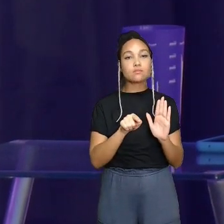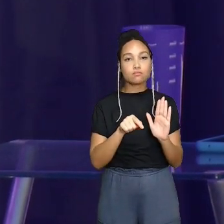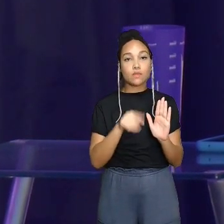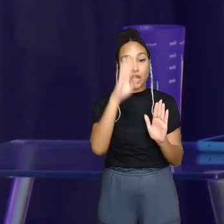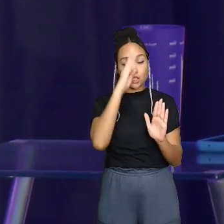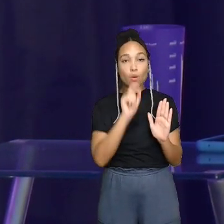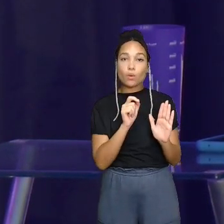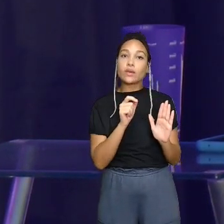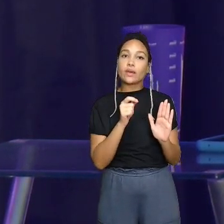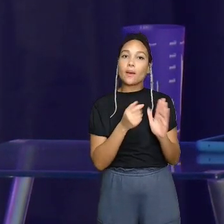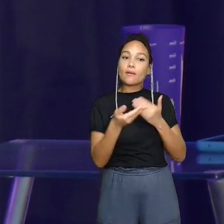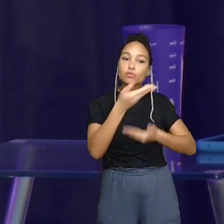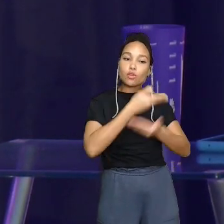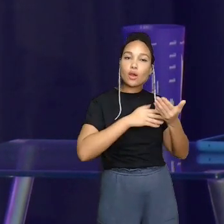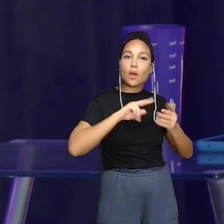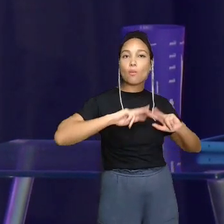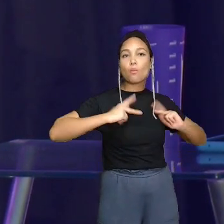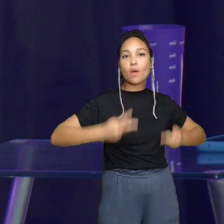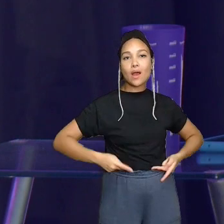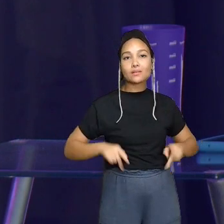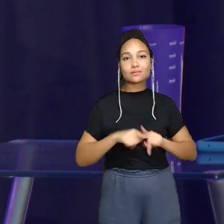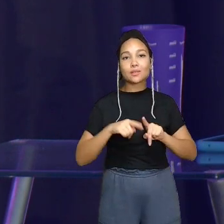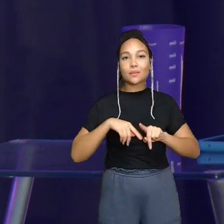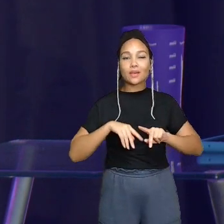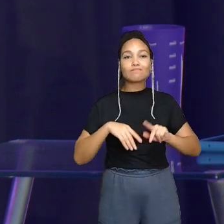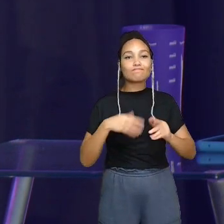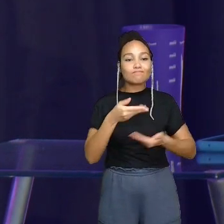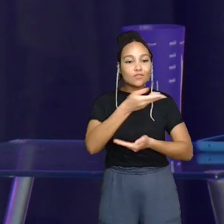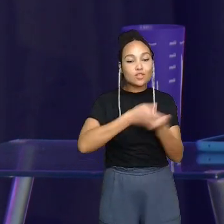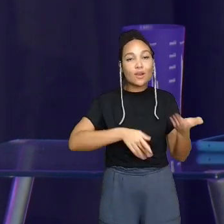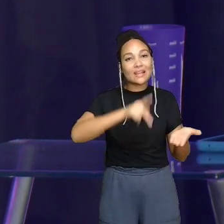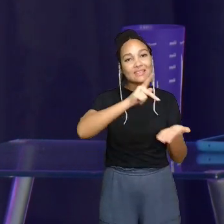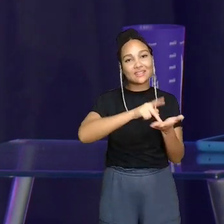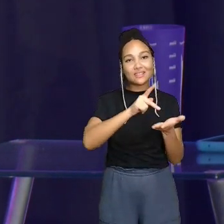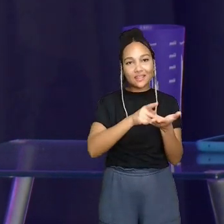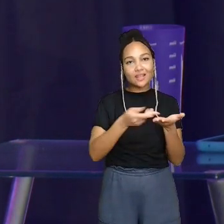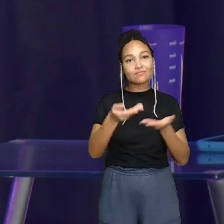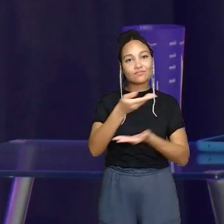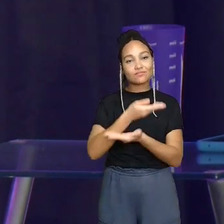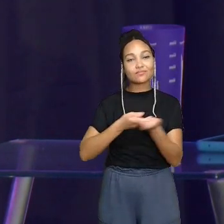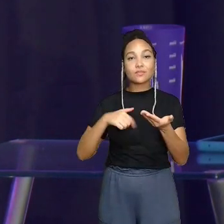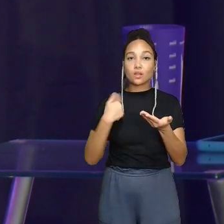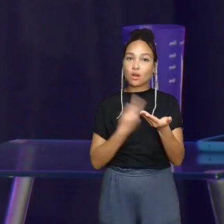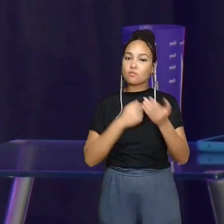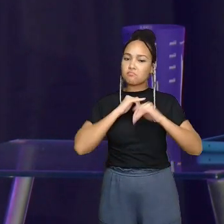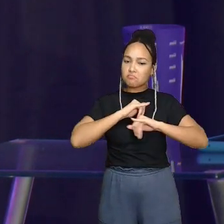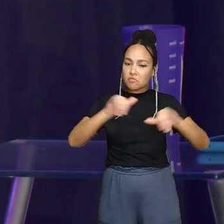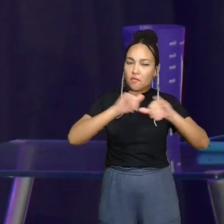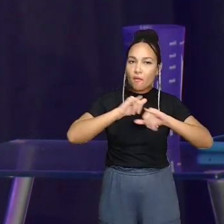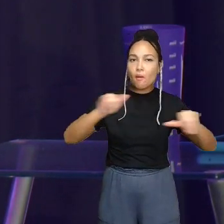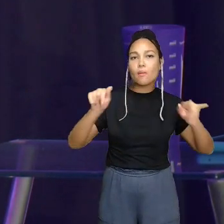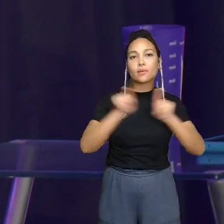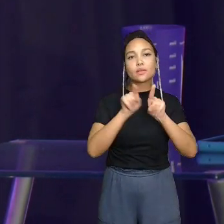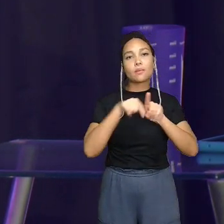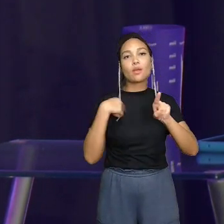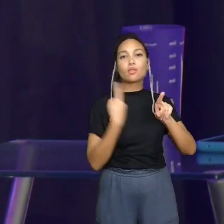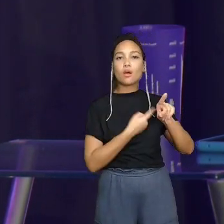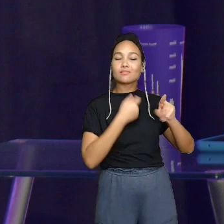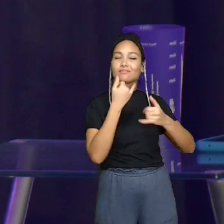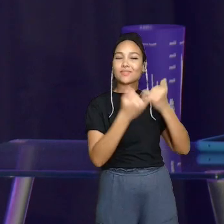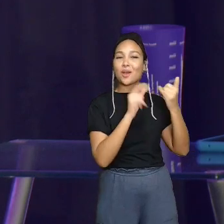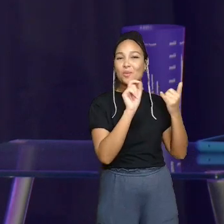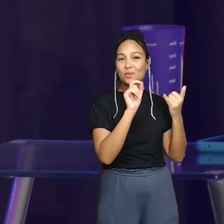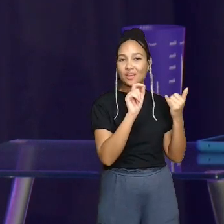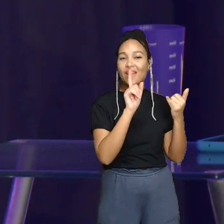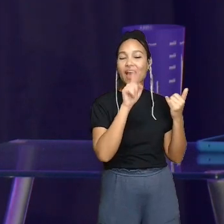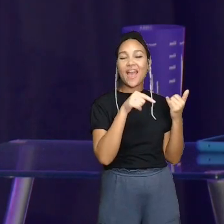mais humanas, são trocas mais reais. Então, a gente divulga, a gente brinca que a gente é